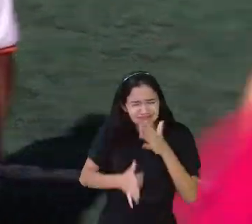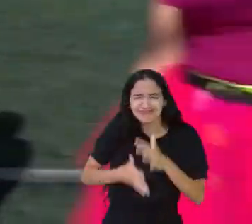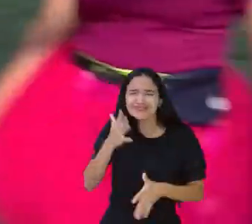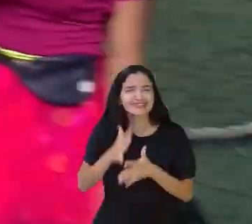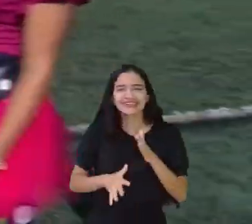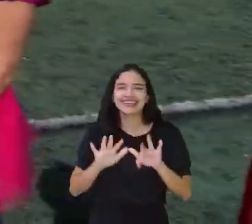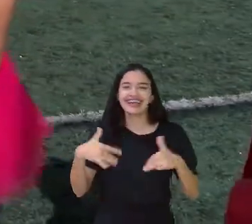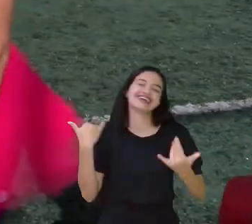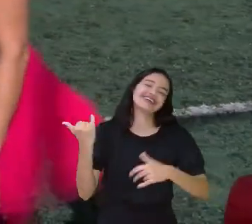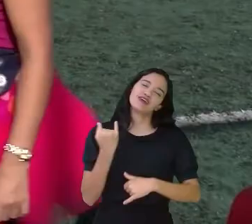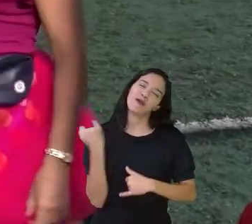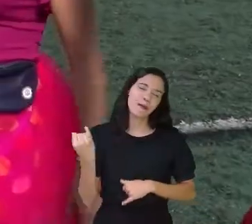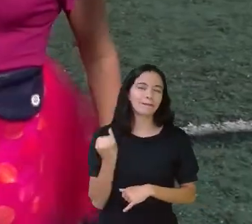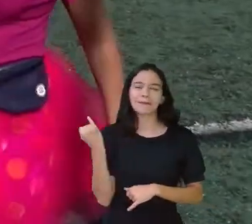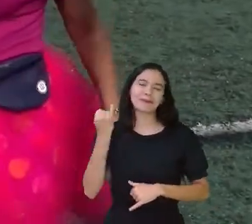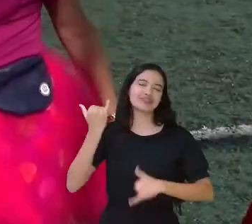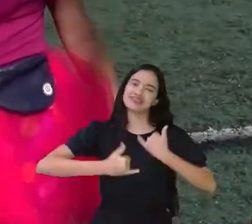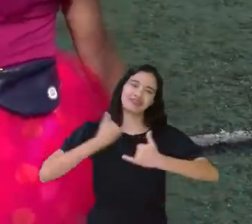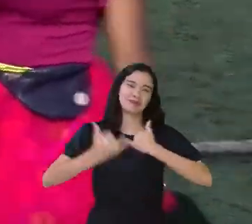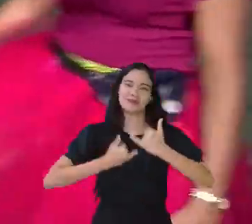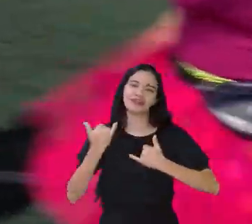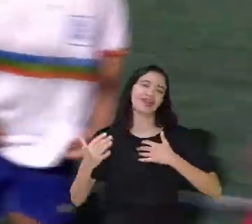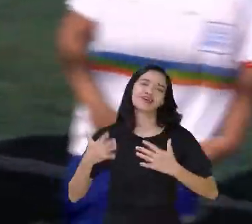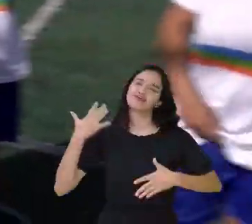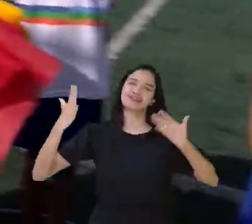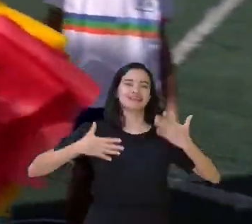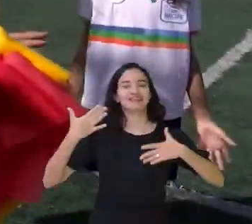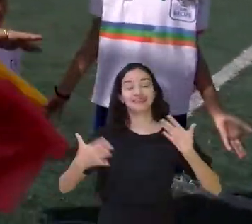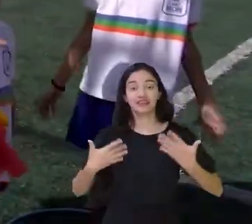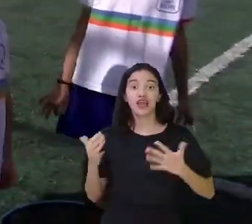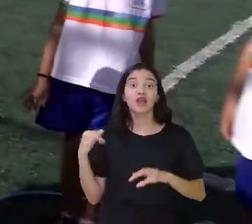Brincar, né? E assim, eu me perdi que só. Mas o importante é...